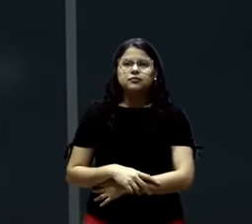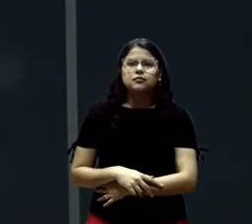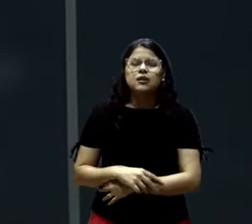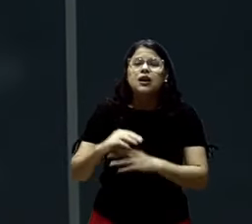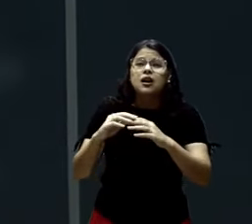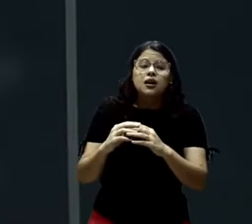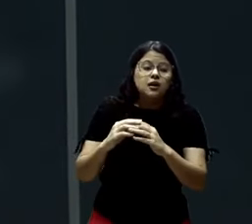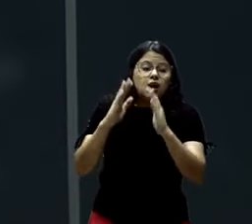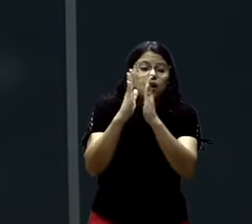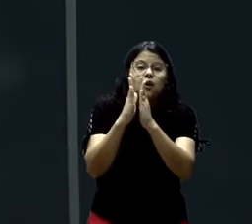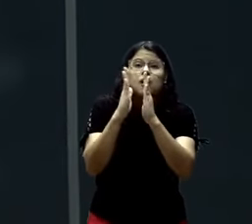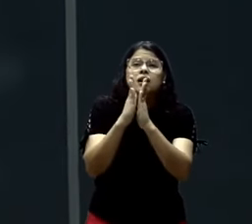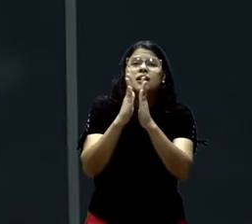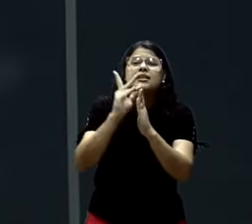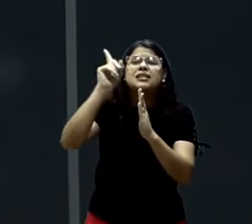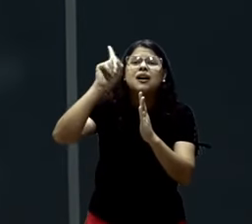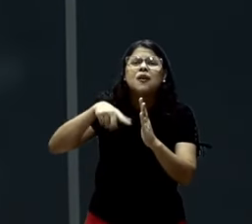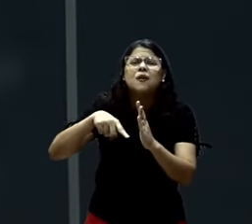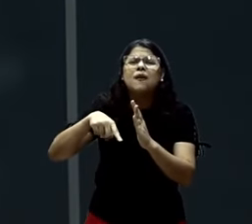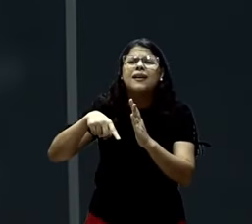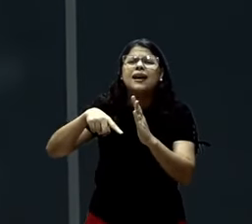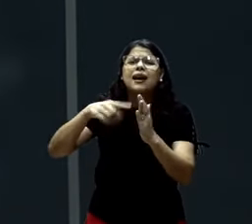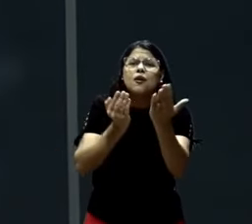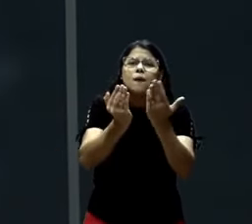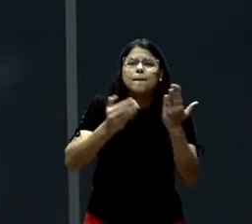crente ainda é a oração.